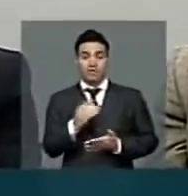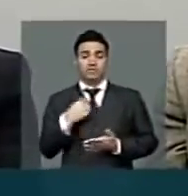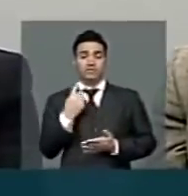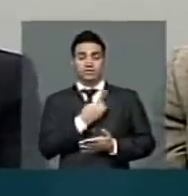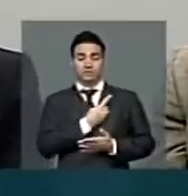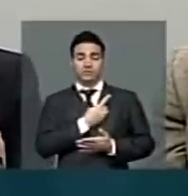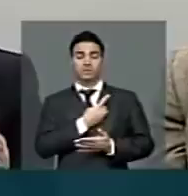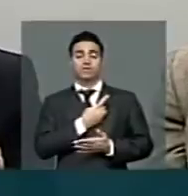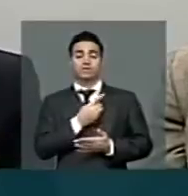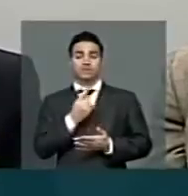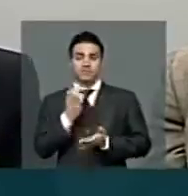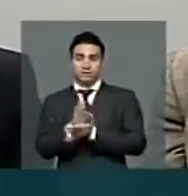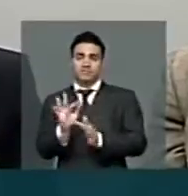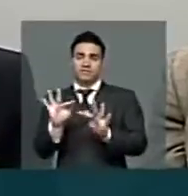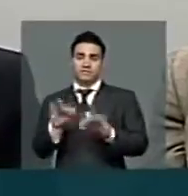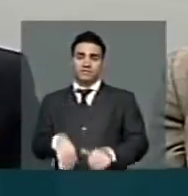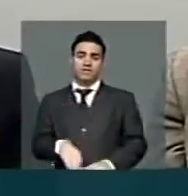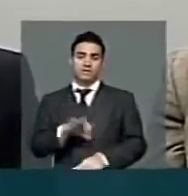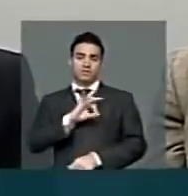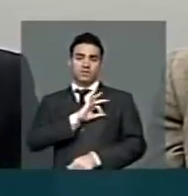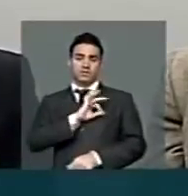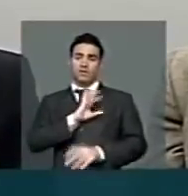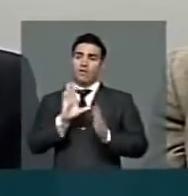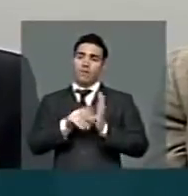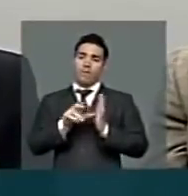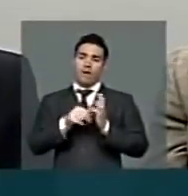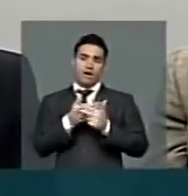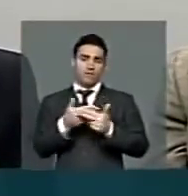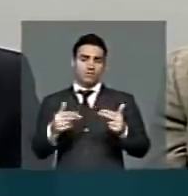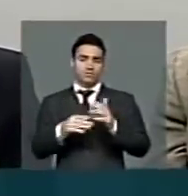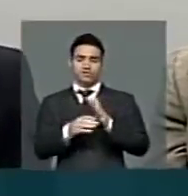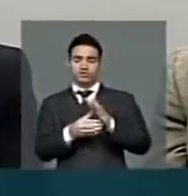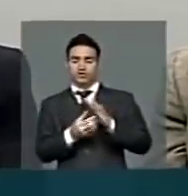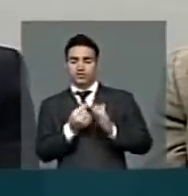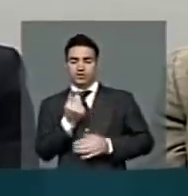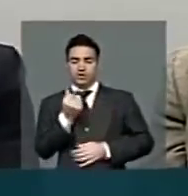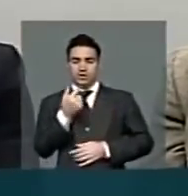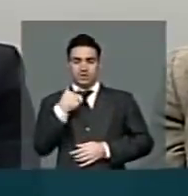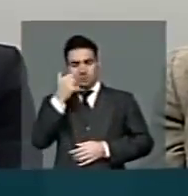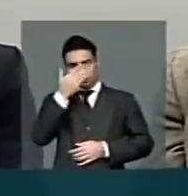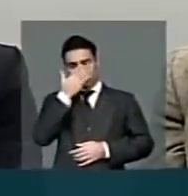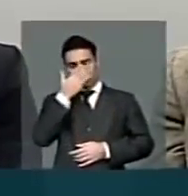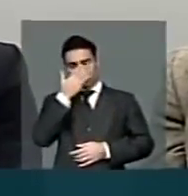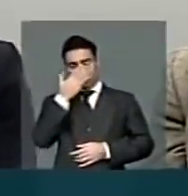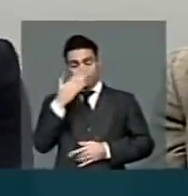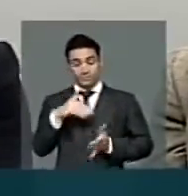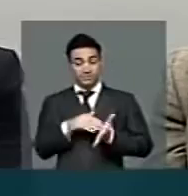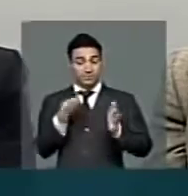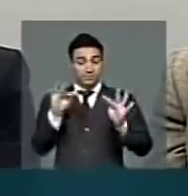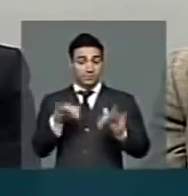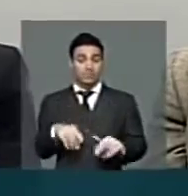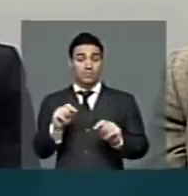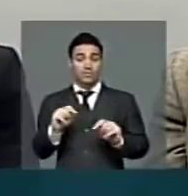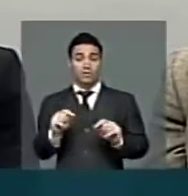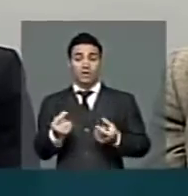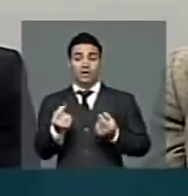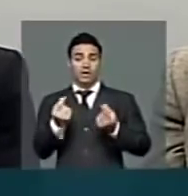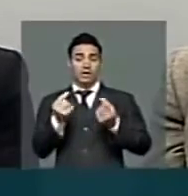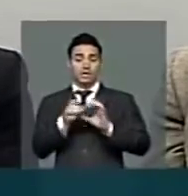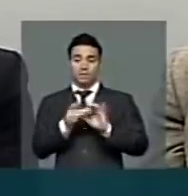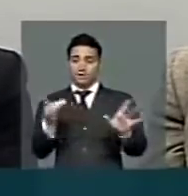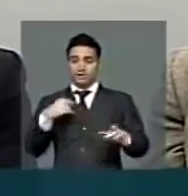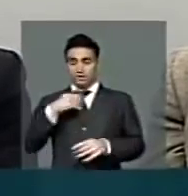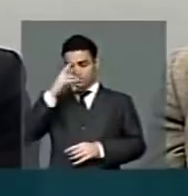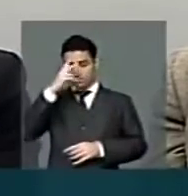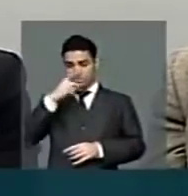corrupção policial, a gente combate a corrupção policial. Por fim, a questão da liberdade individual. A